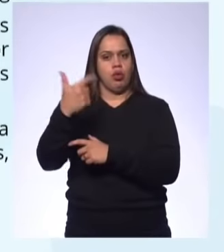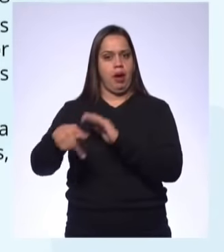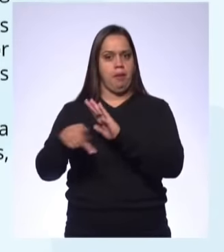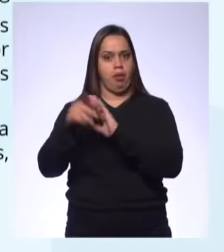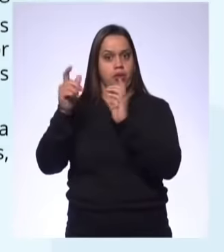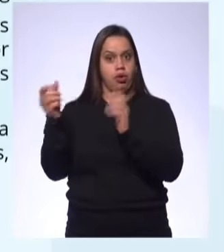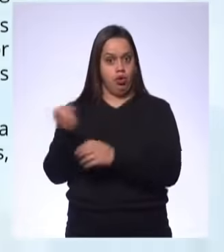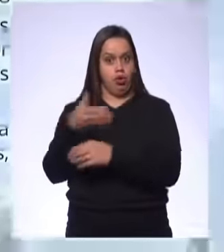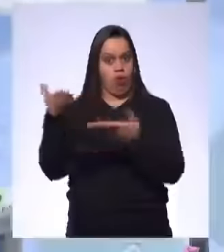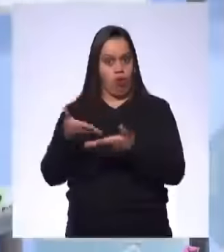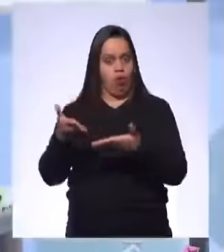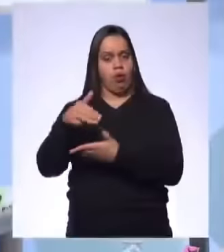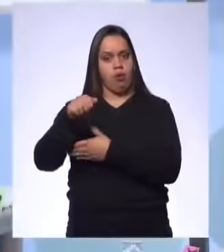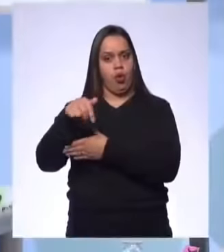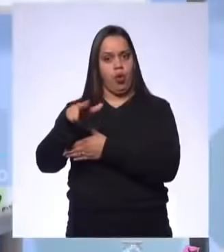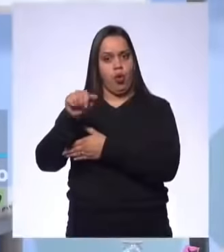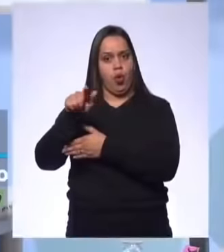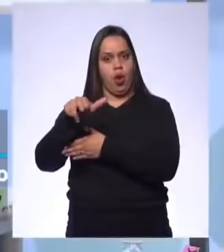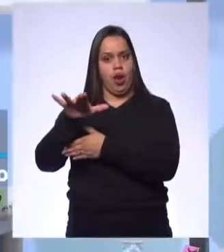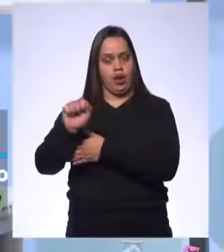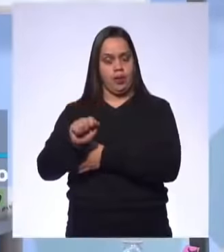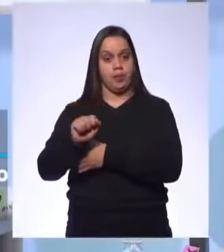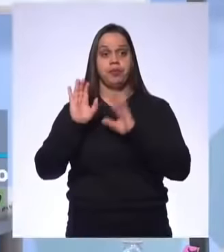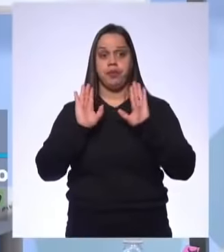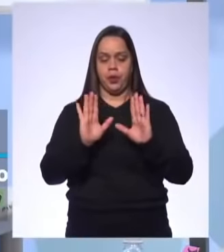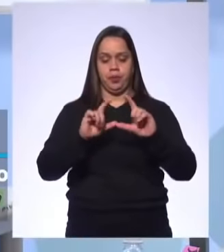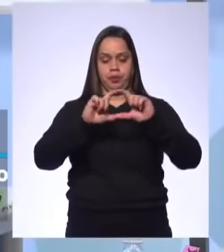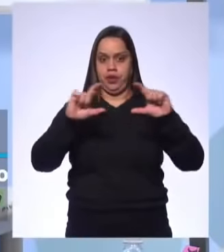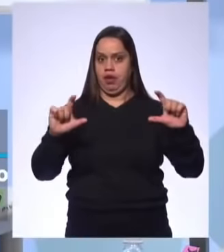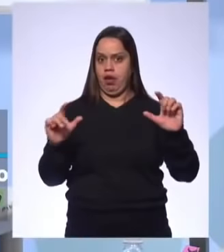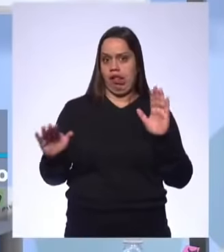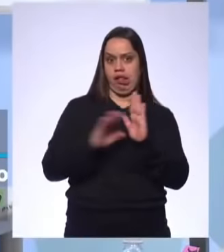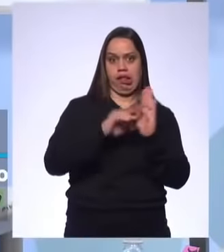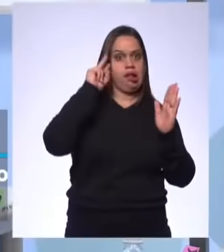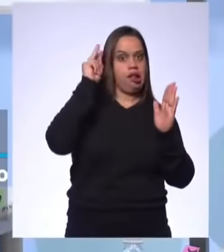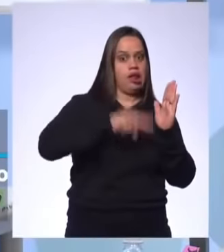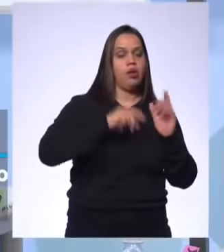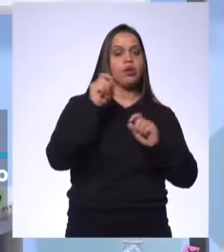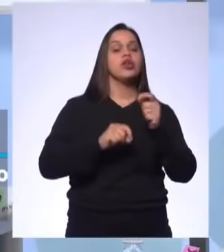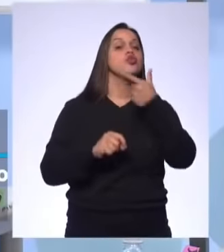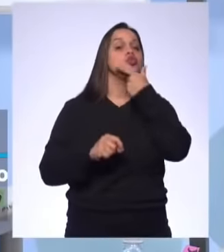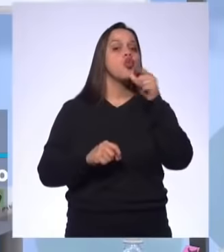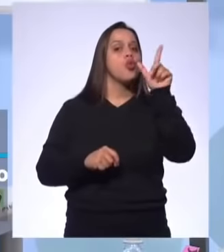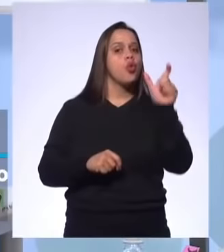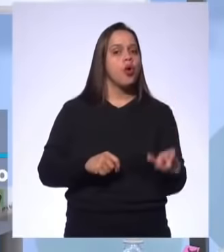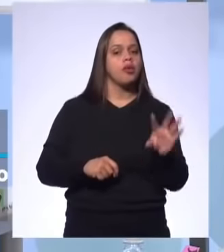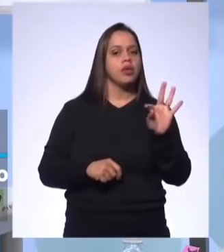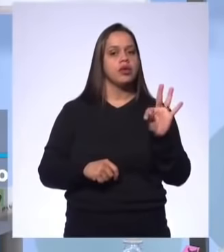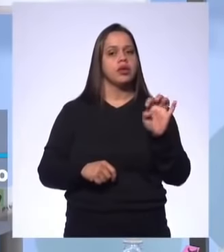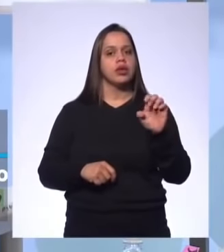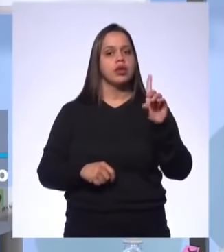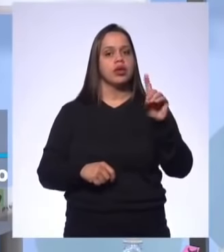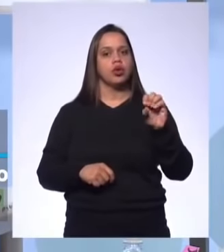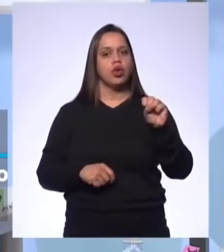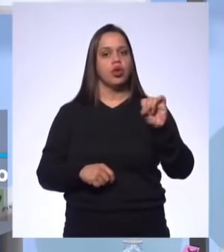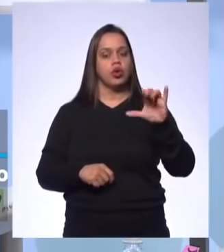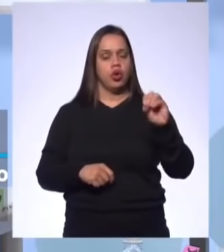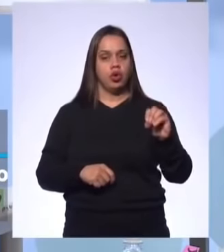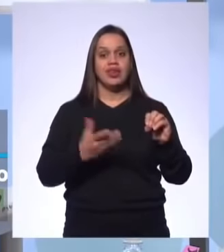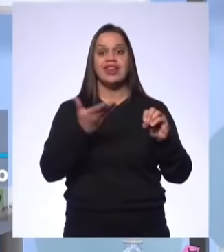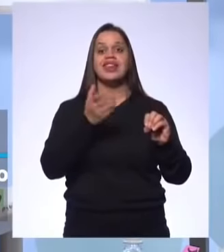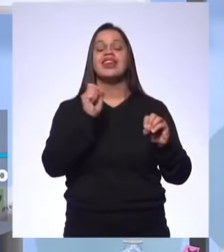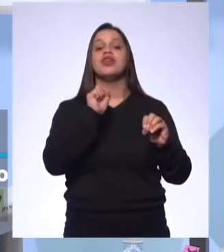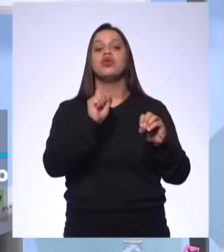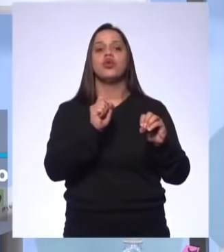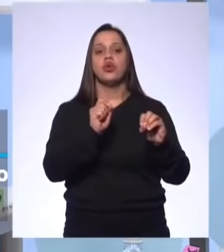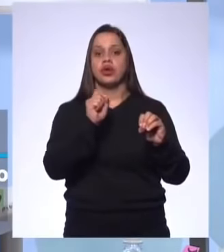até aqui, o que o professor Carlos leu? Que o Teodósio, ele estava querendo garantir a